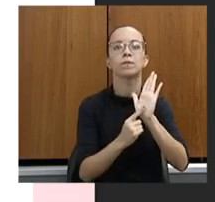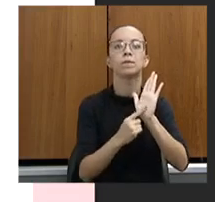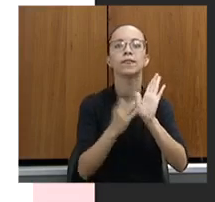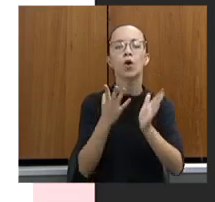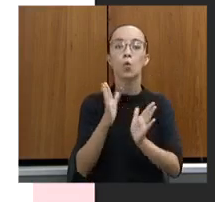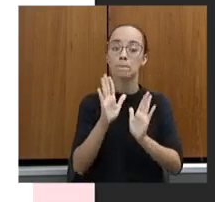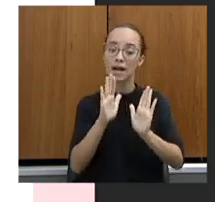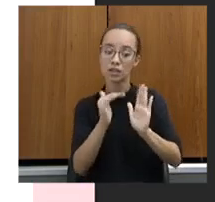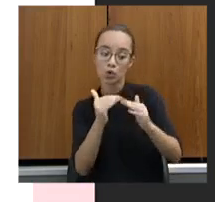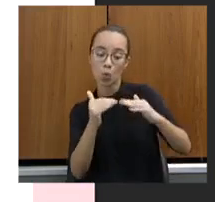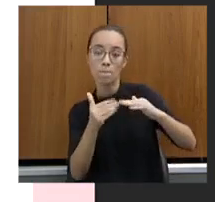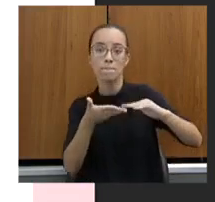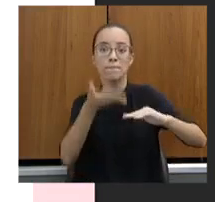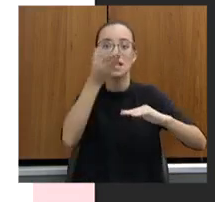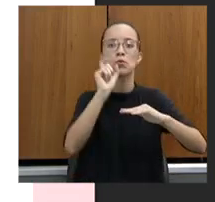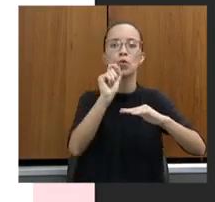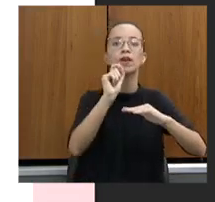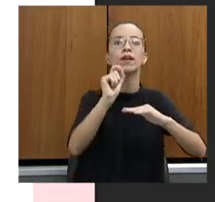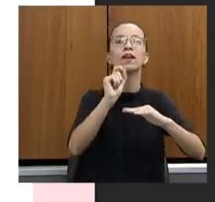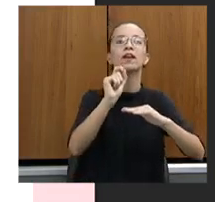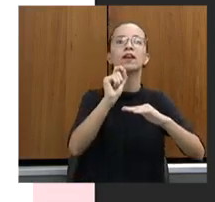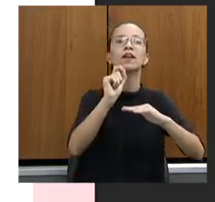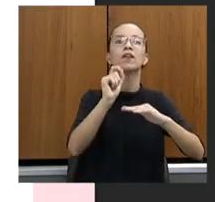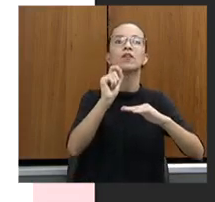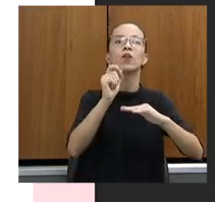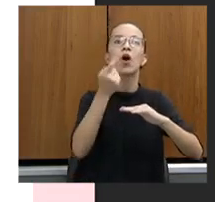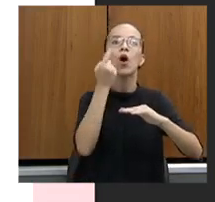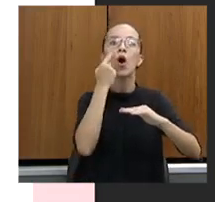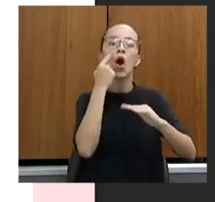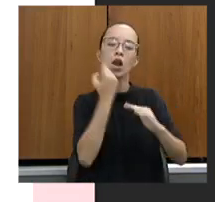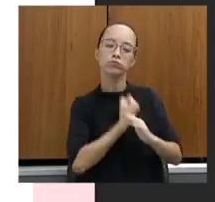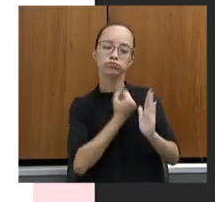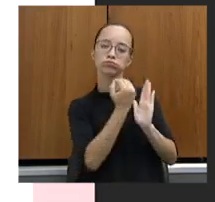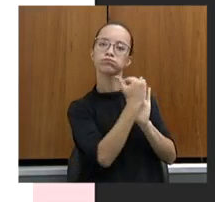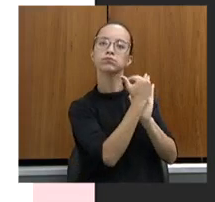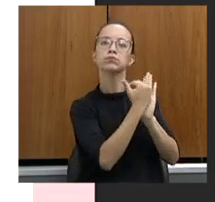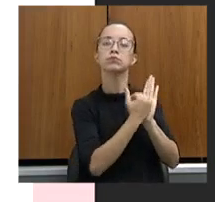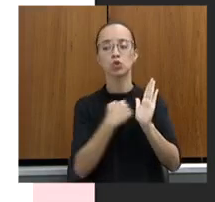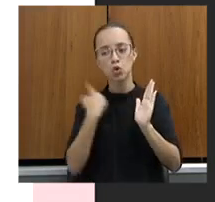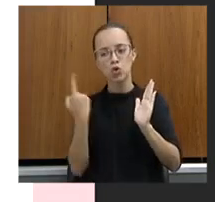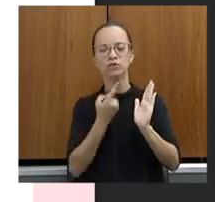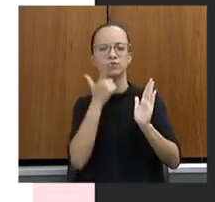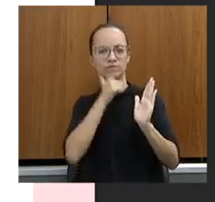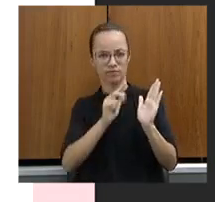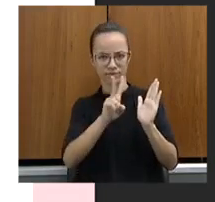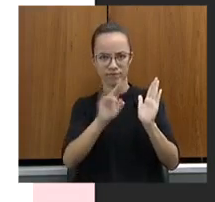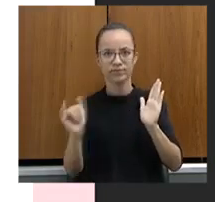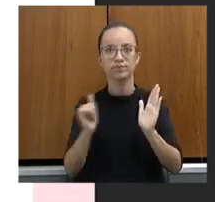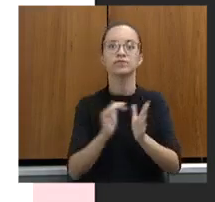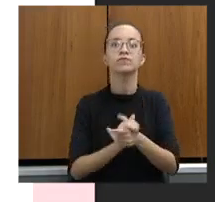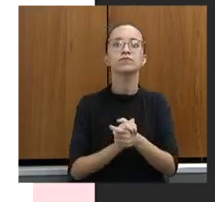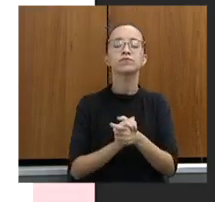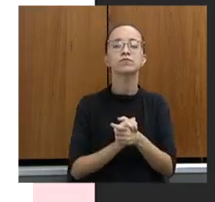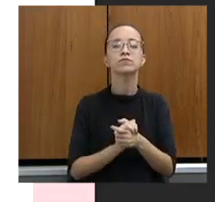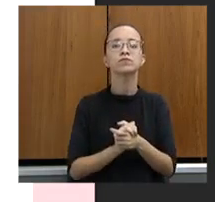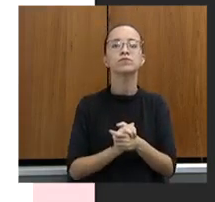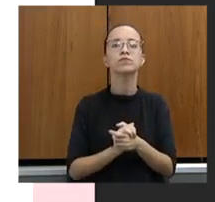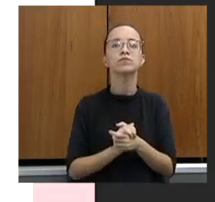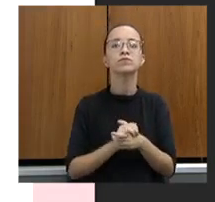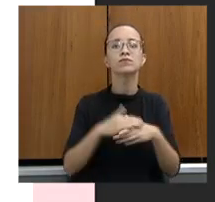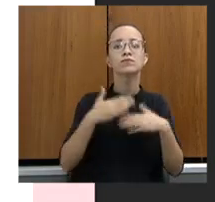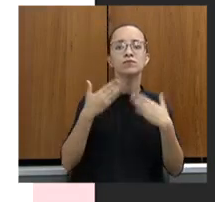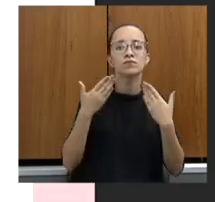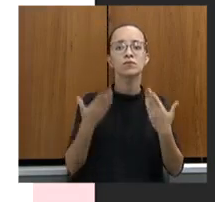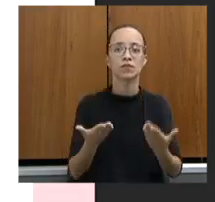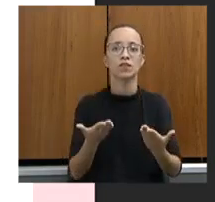exigido é de 25%, nosso entendimento atenderemos a essa exigência e enfim e a